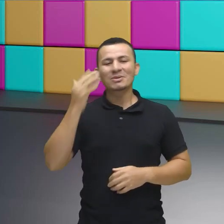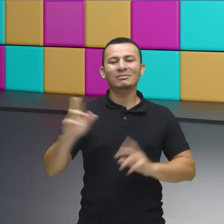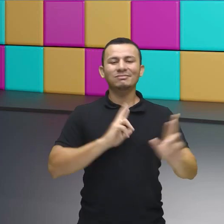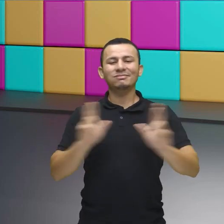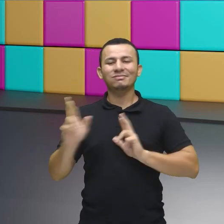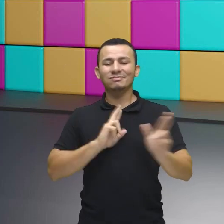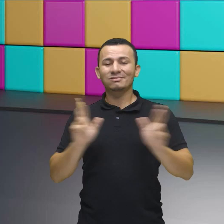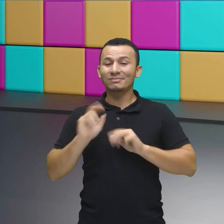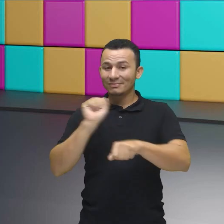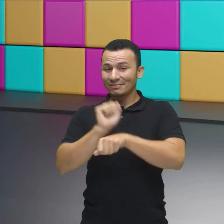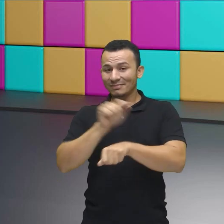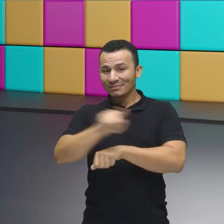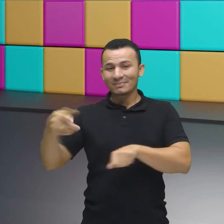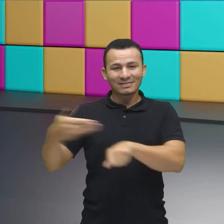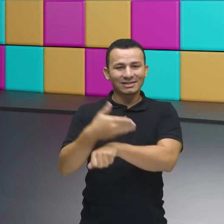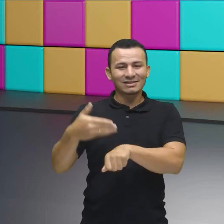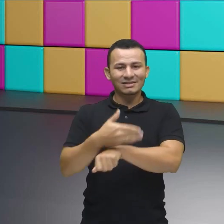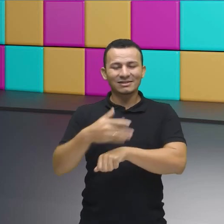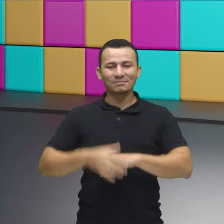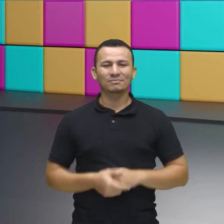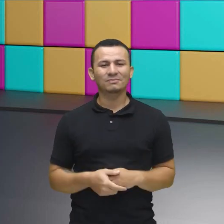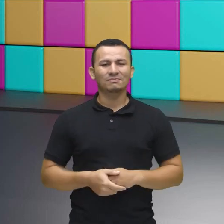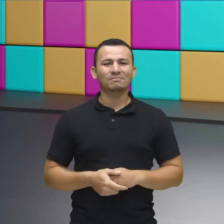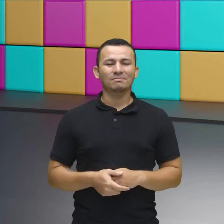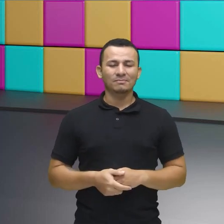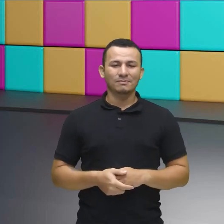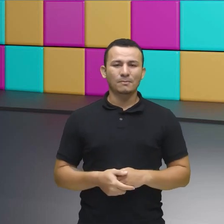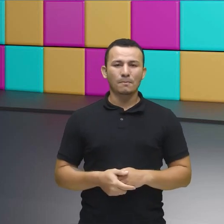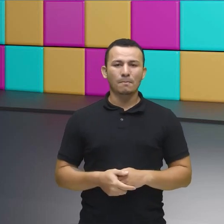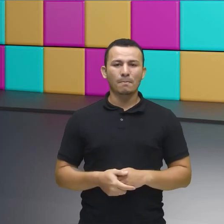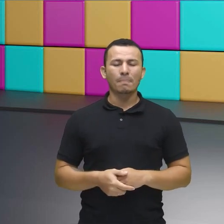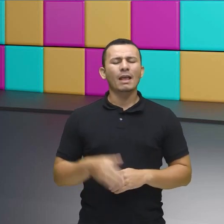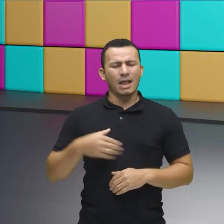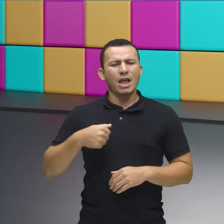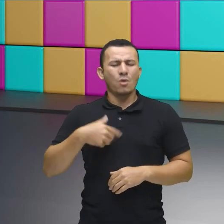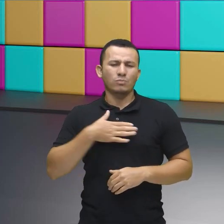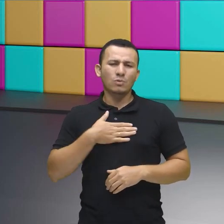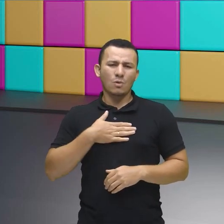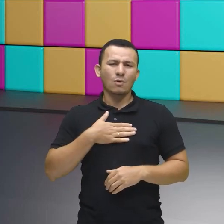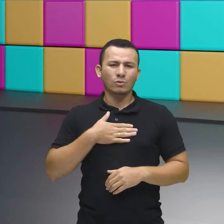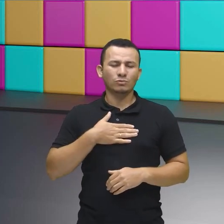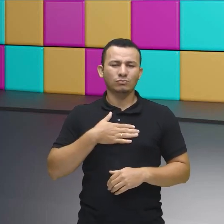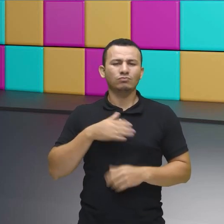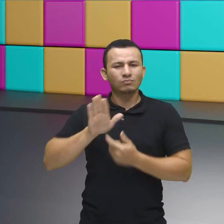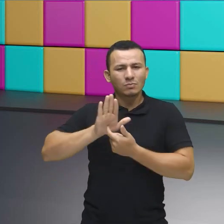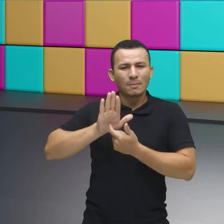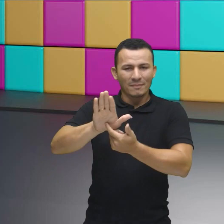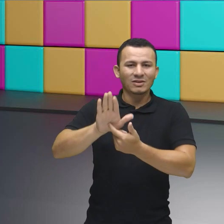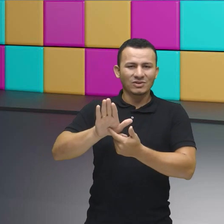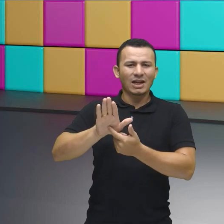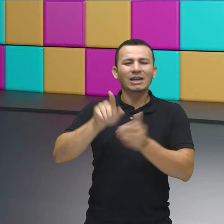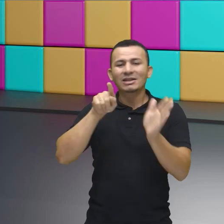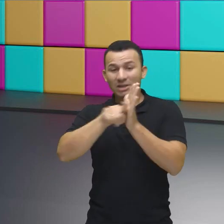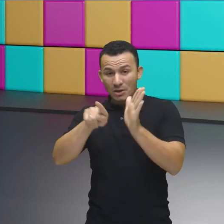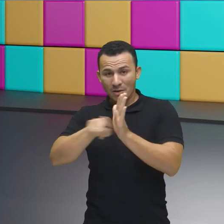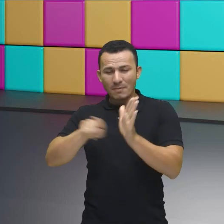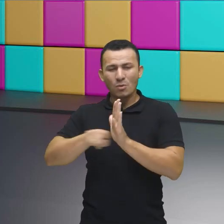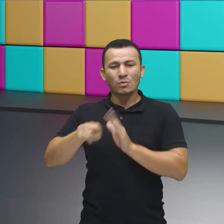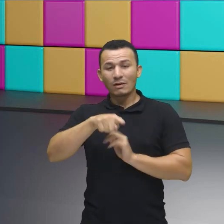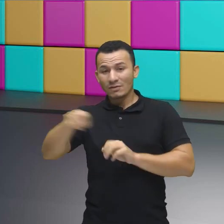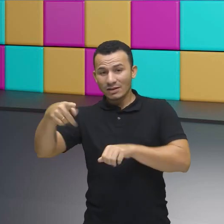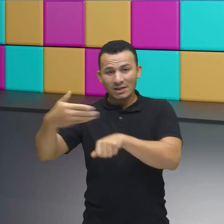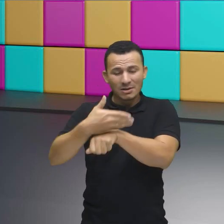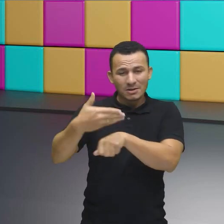com a participação de vocês. Eu sempre gosto de cantar quando eu estou apresentando, né? Quando eu faço assim, algumas perguntas para participar, eu